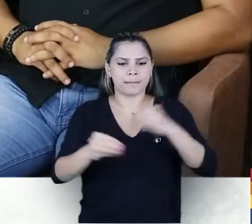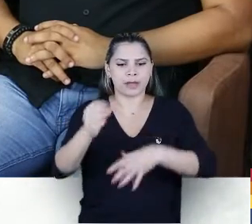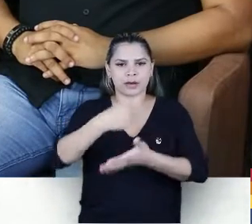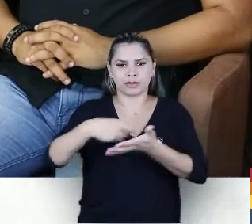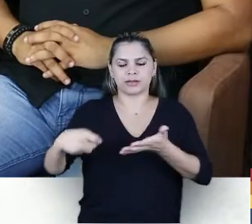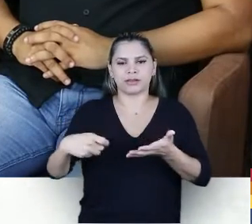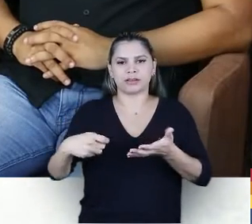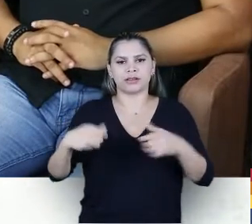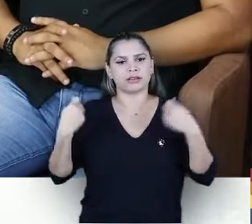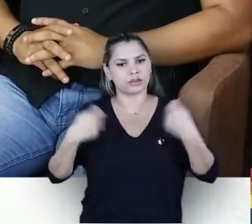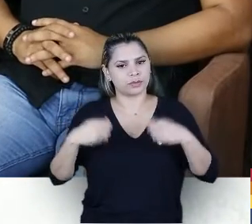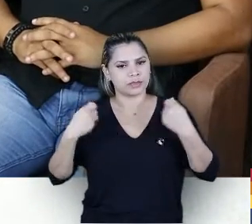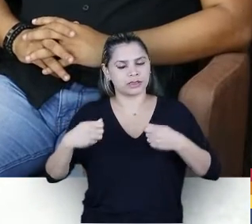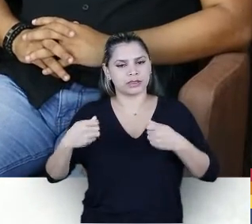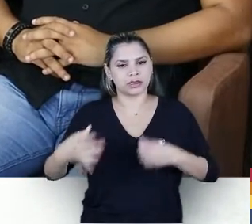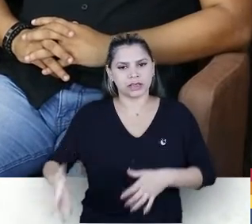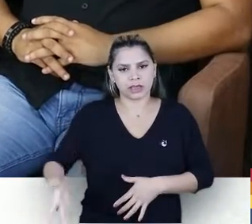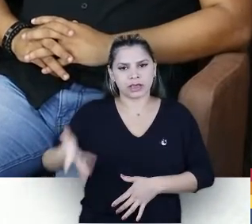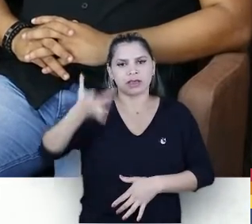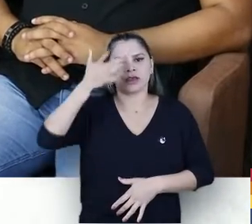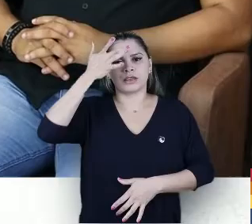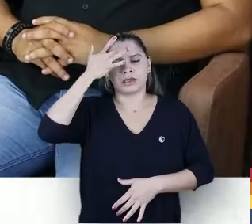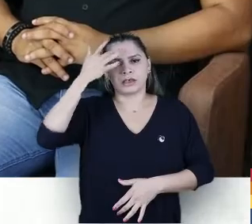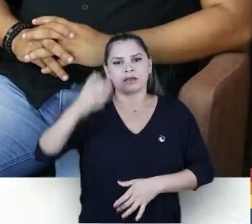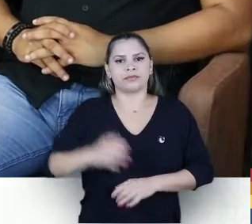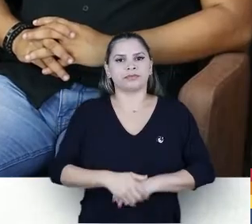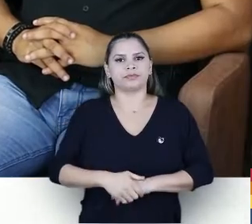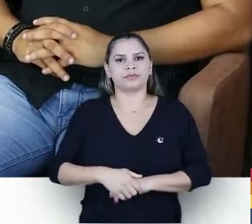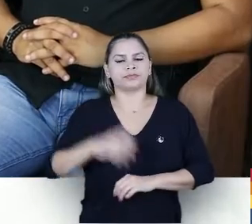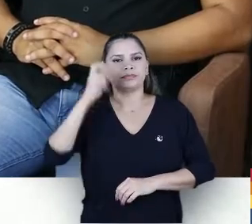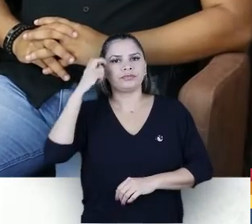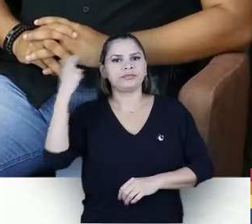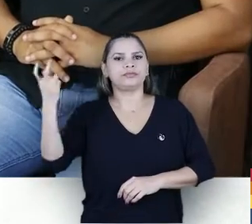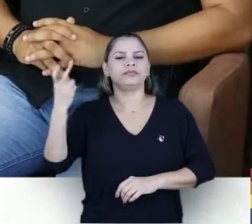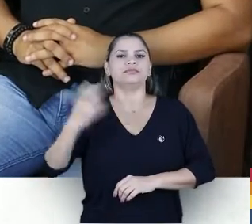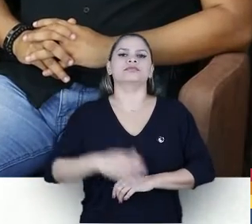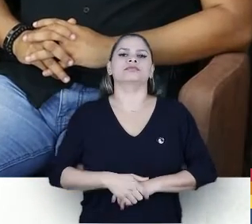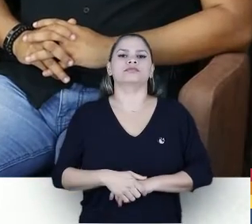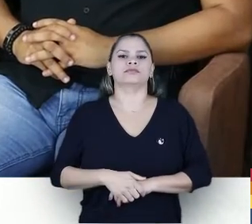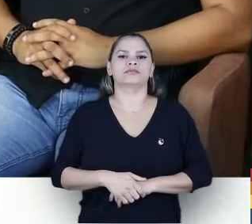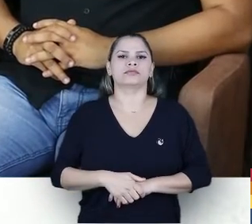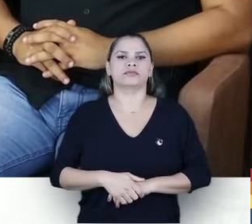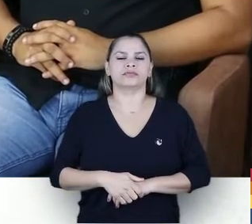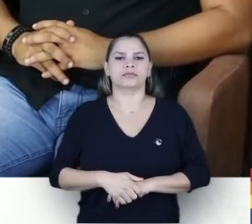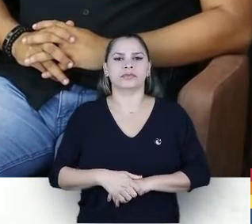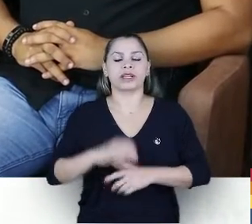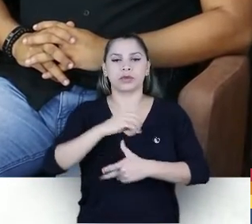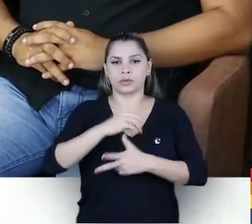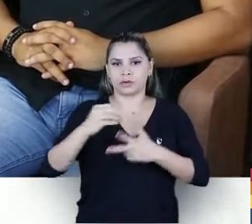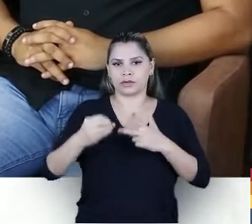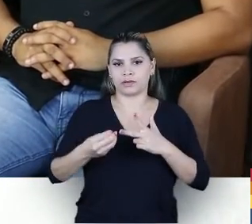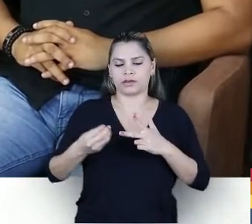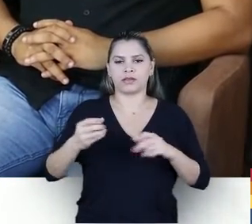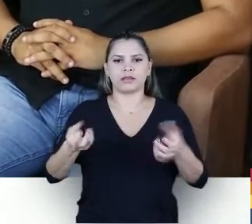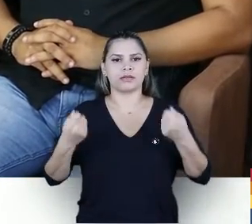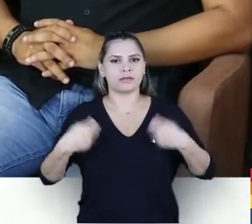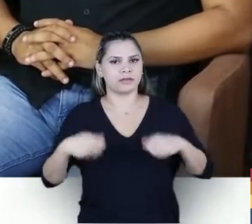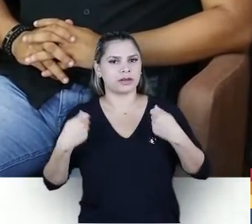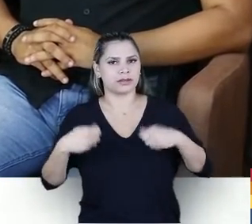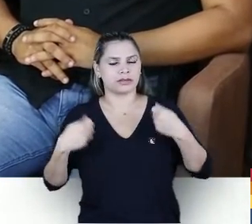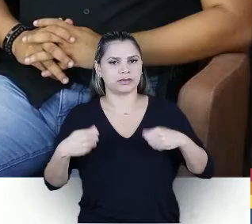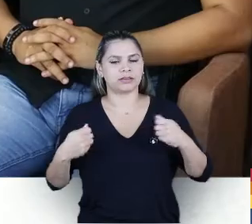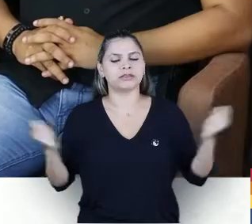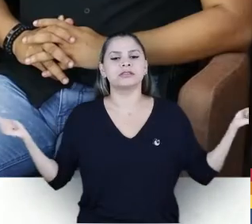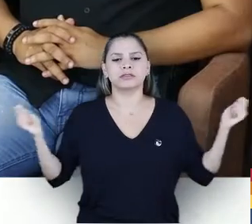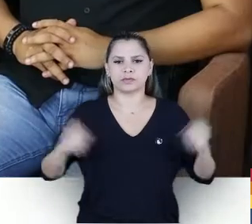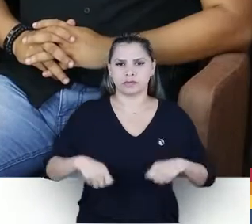dele, que ele pode utilizar das vivências dele para o texto. Ele só precisa se munir das habilidades, das competências, né?